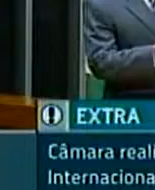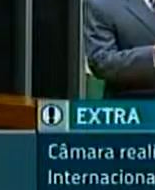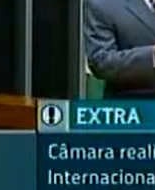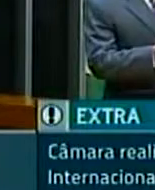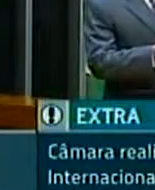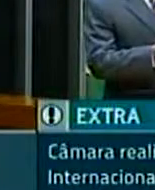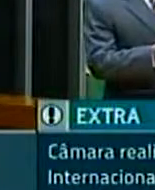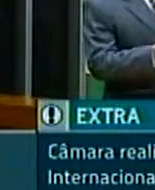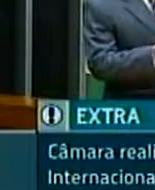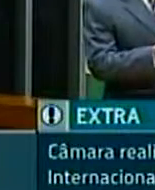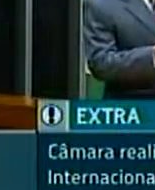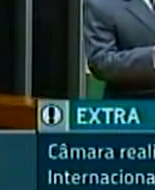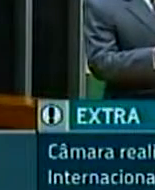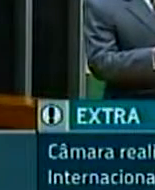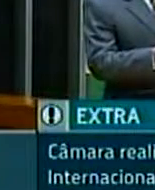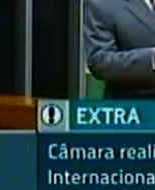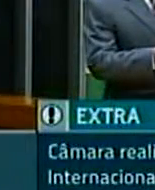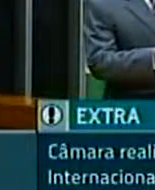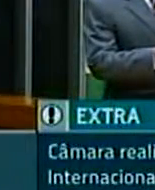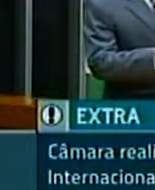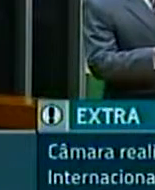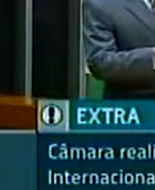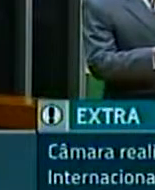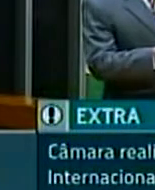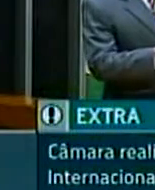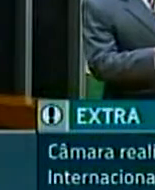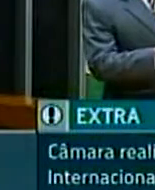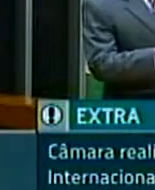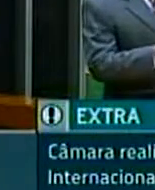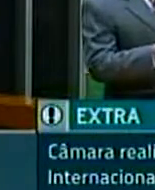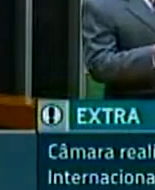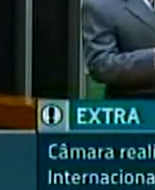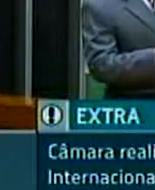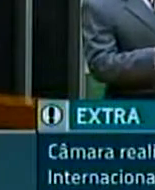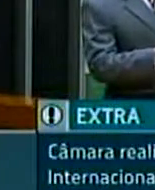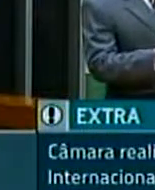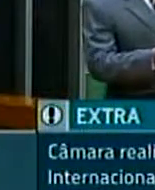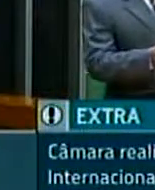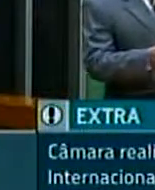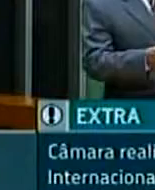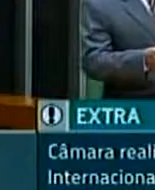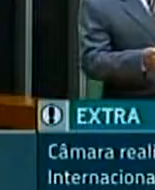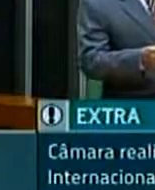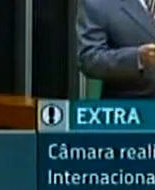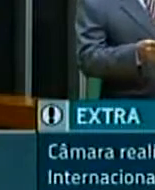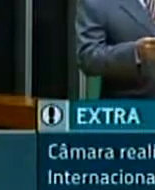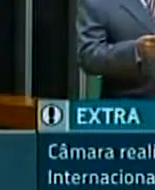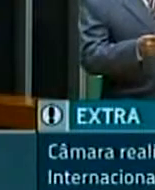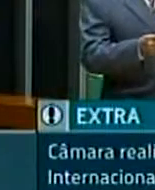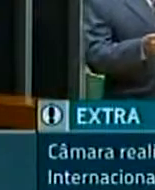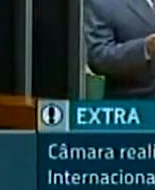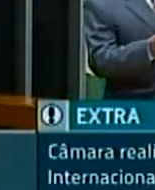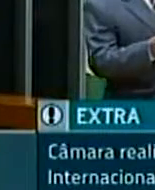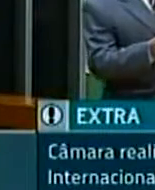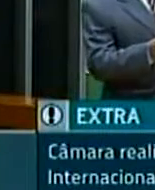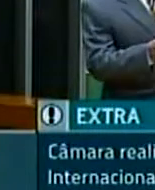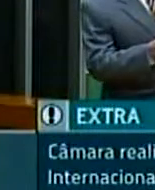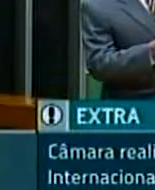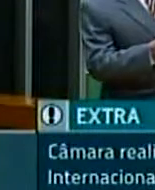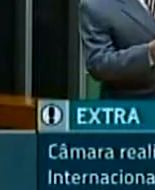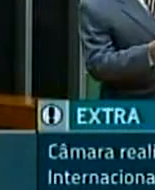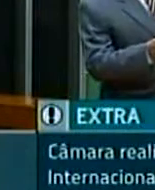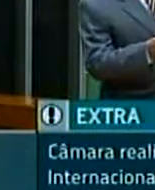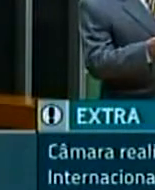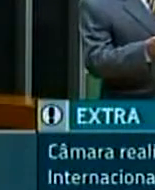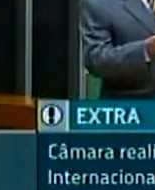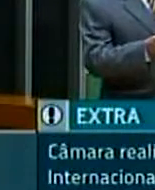acompanhe a performance de seu governante, assim como o cumprimento das promessas eleitorais. Temos que discutir